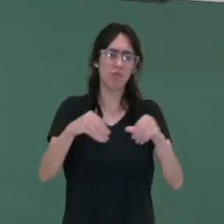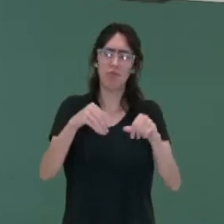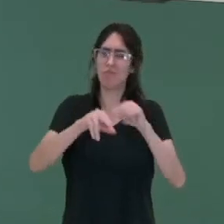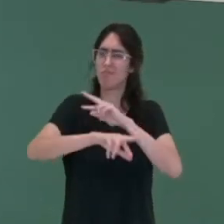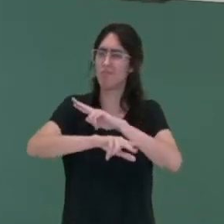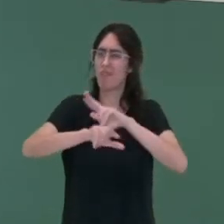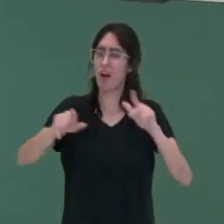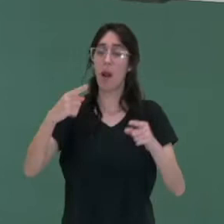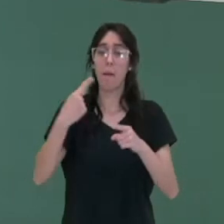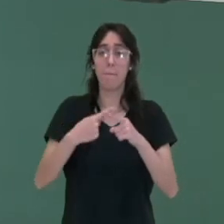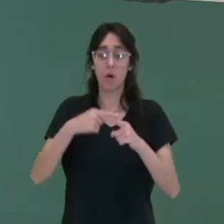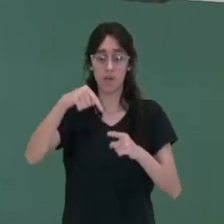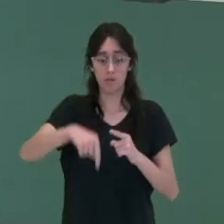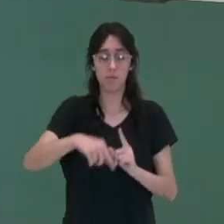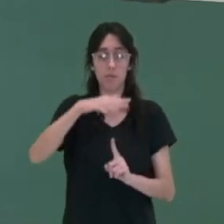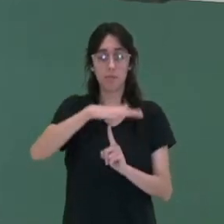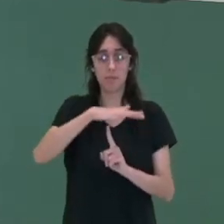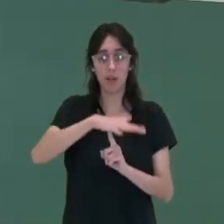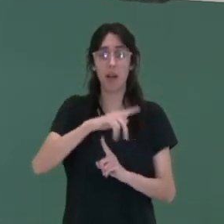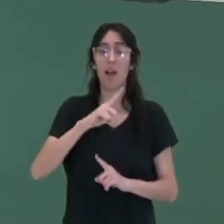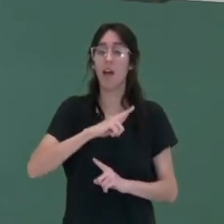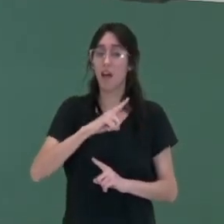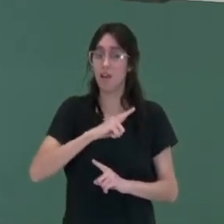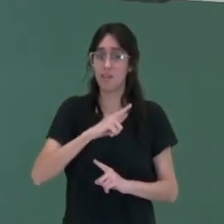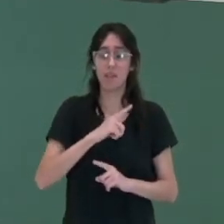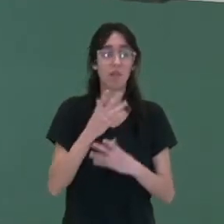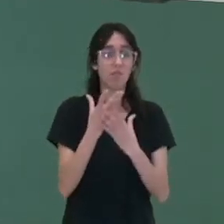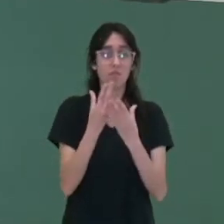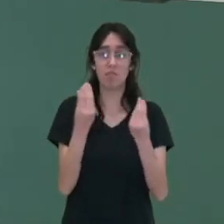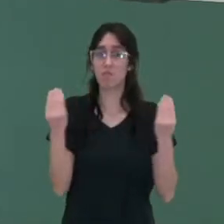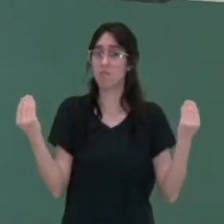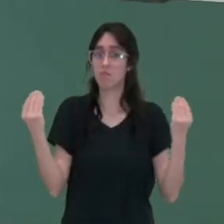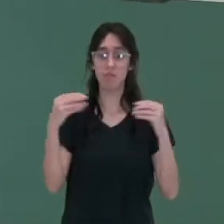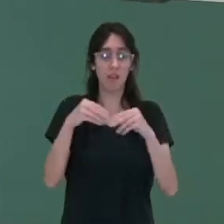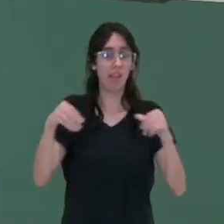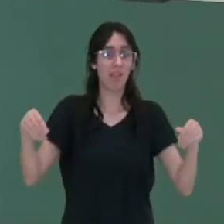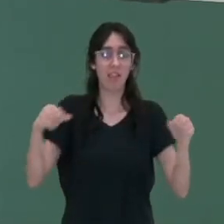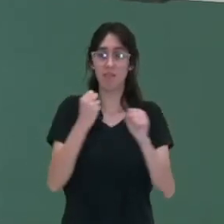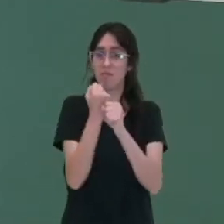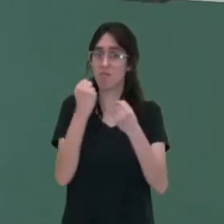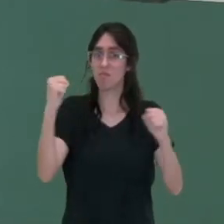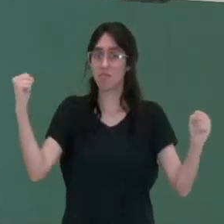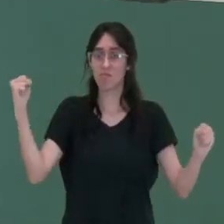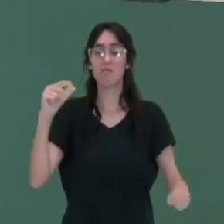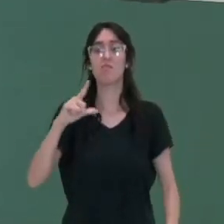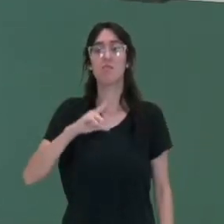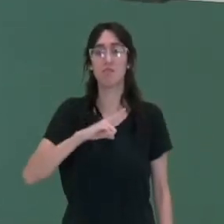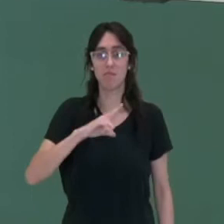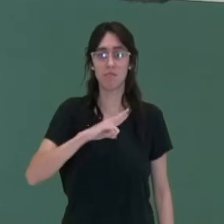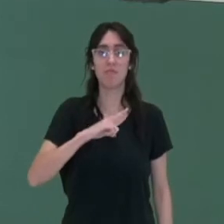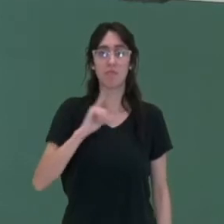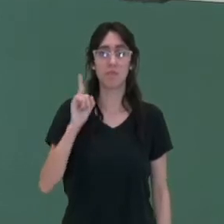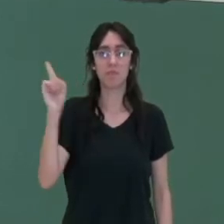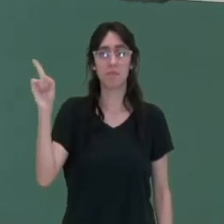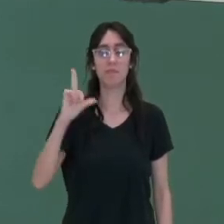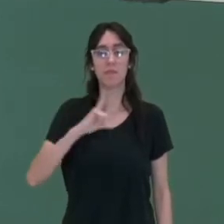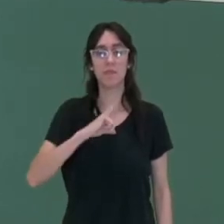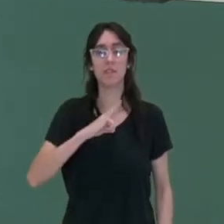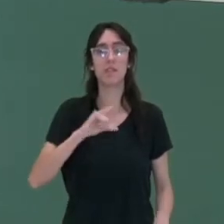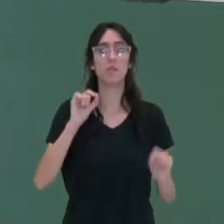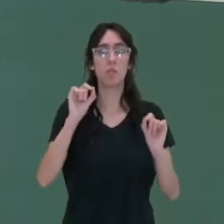o estado do Paraná ele dispõe de uma grande extensão territorial. A título de curiosidade, a extensão territorial no